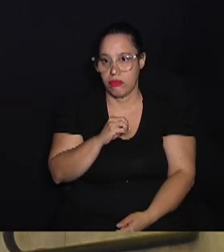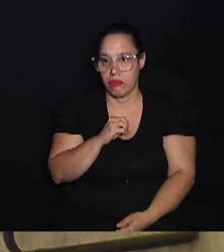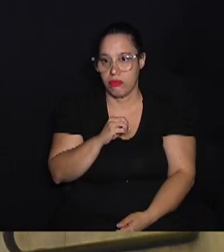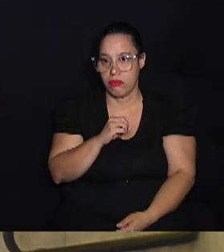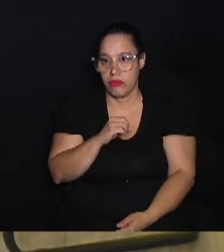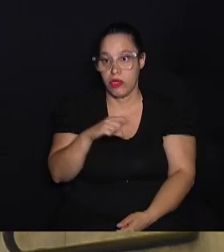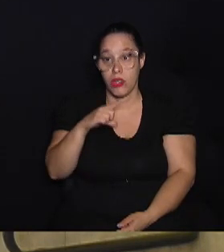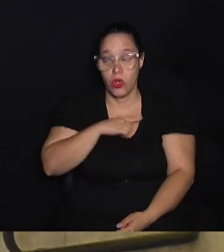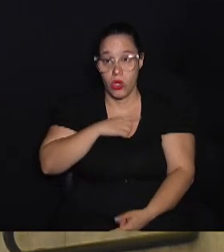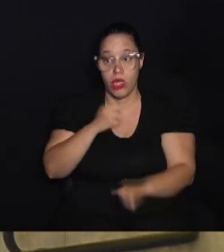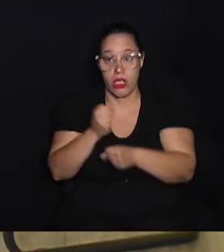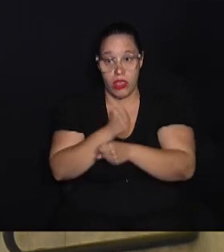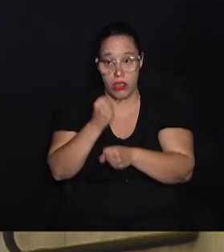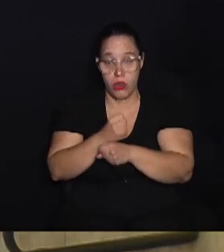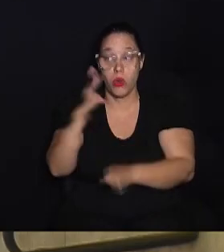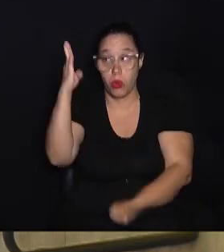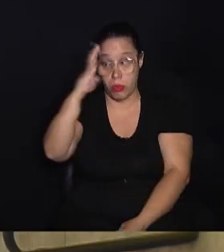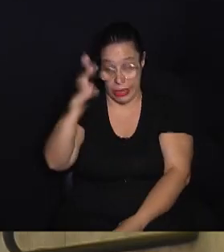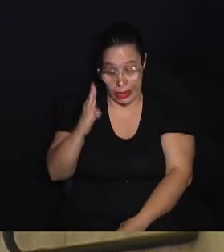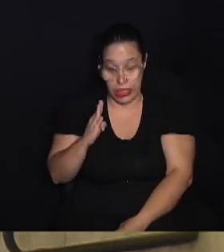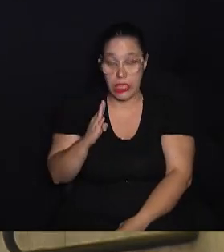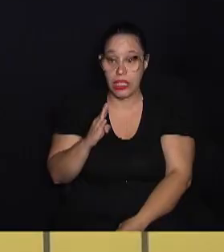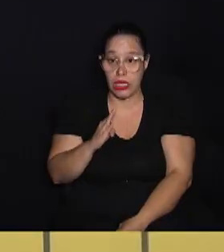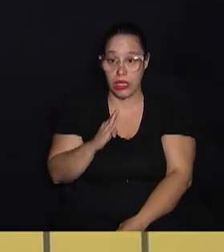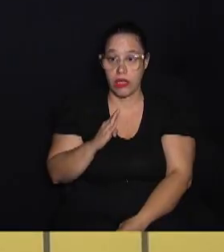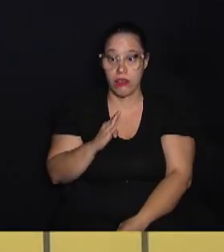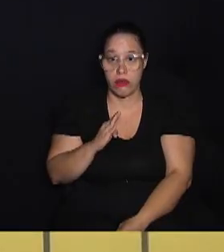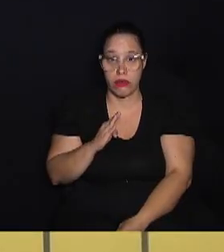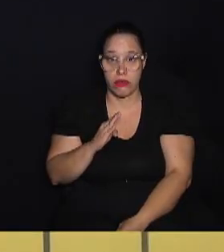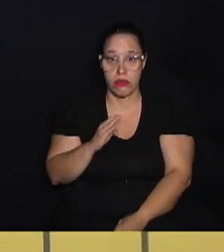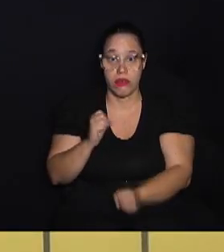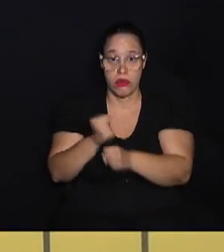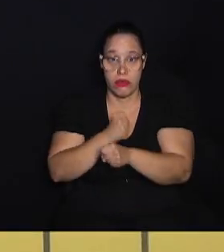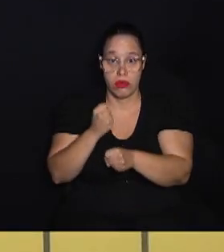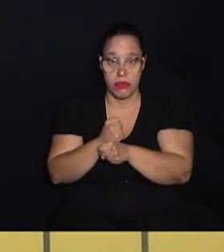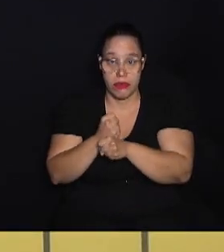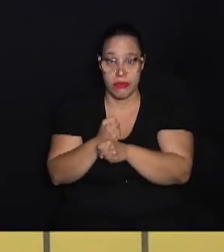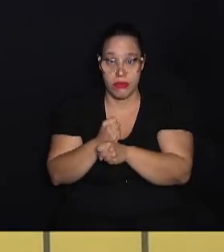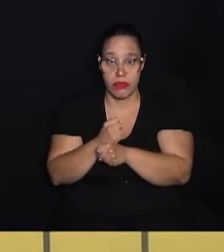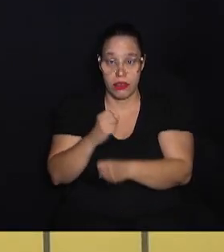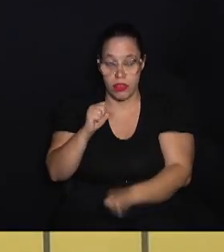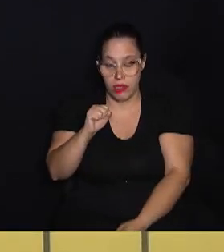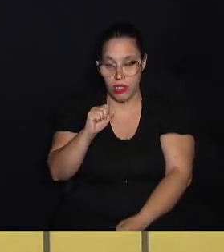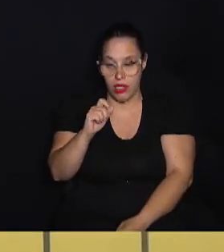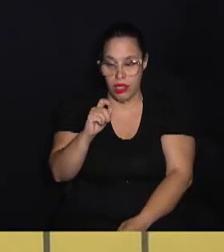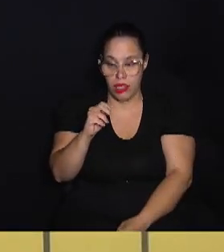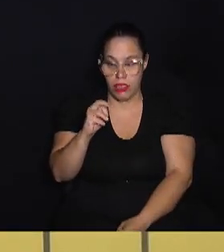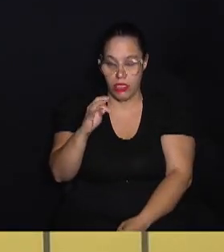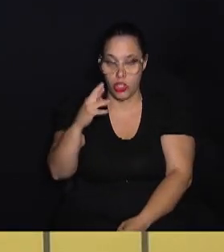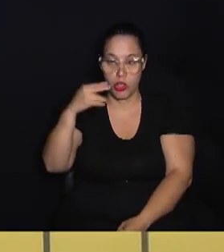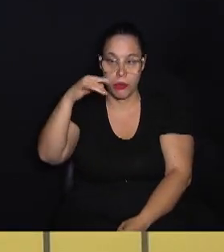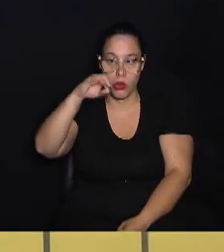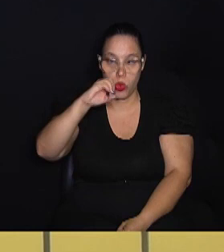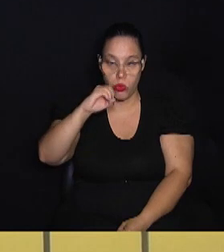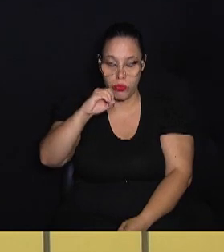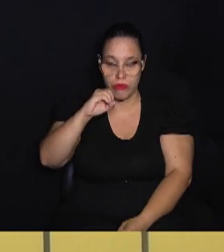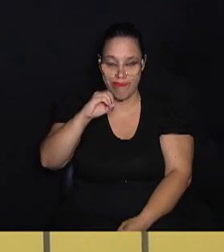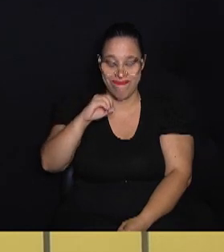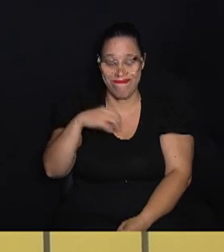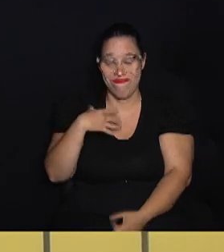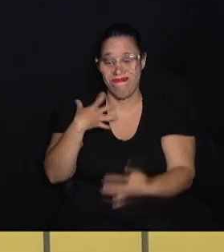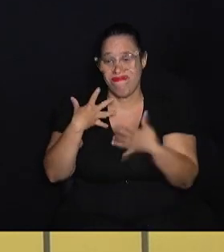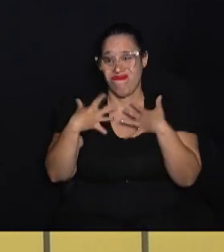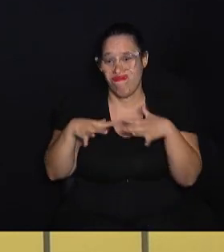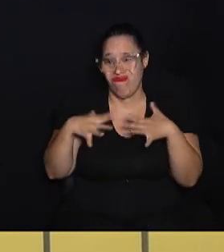está tendo um ano no Brasil, né? Um ano bastante atípico e até inesperado,